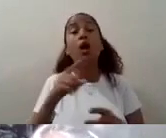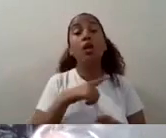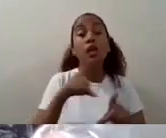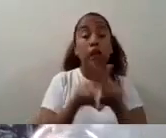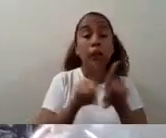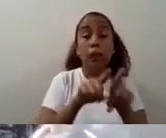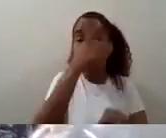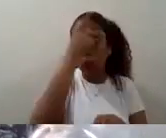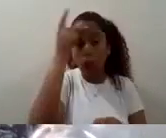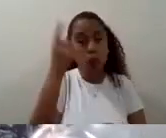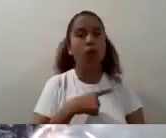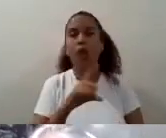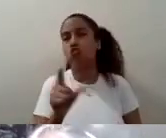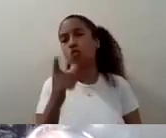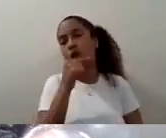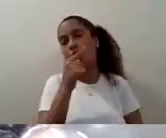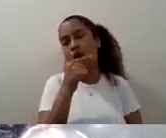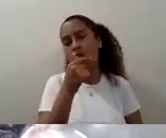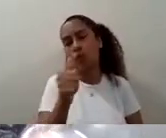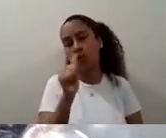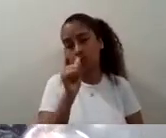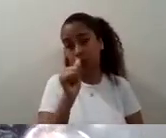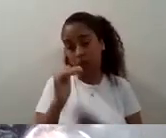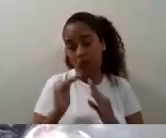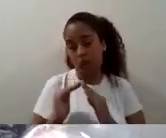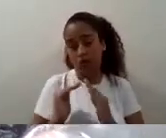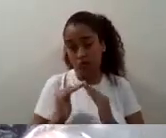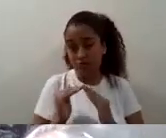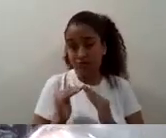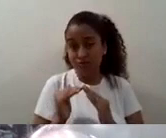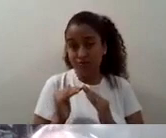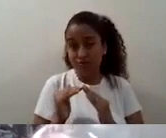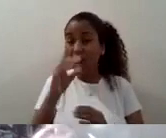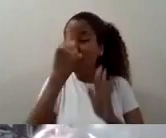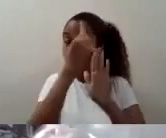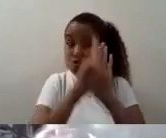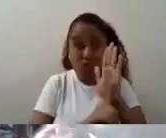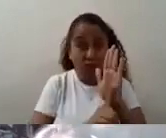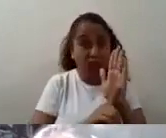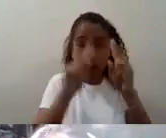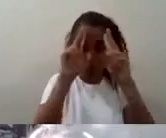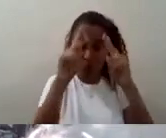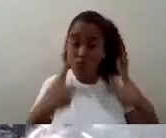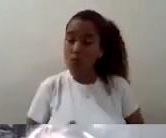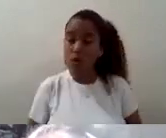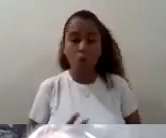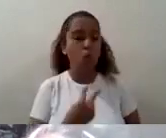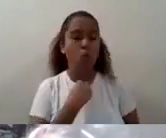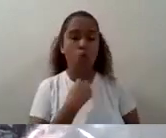humanos fundamentais. E como direitos humanos, eles não podem ser negociáveis e muito